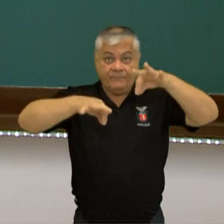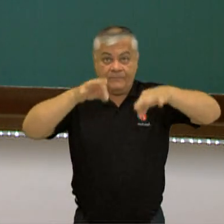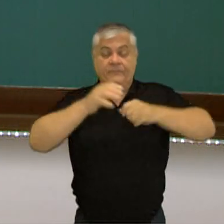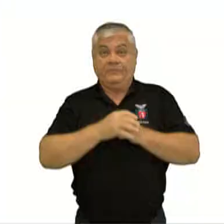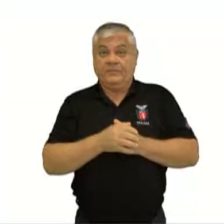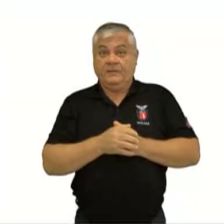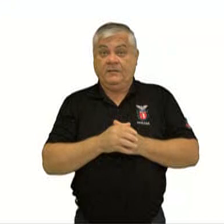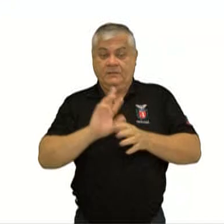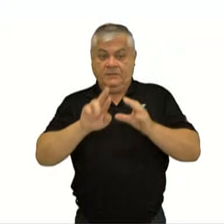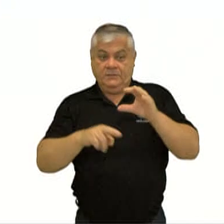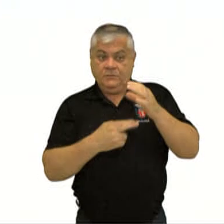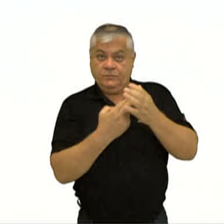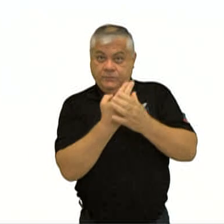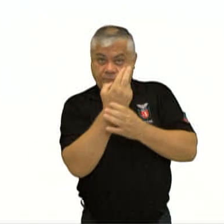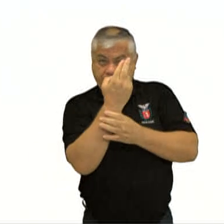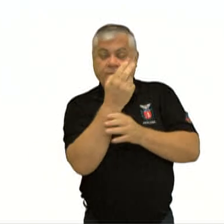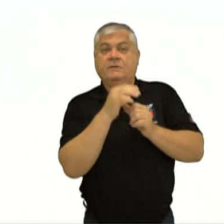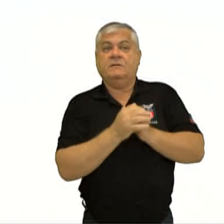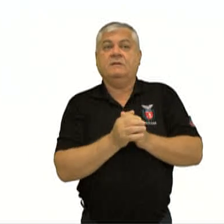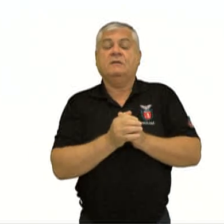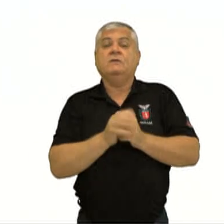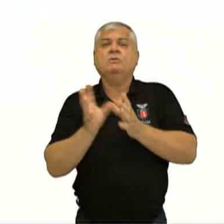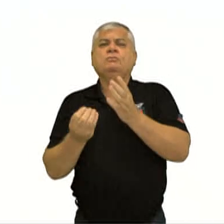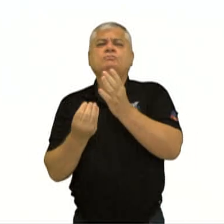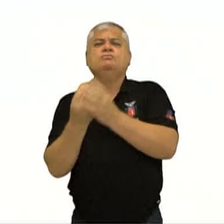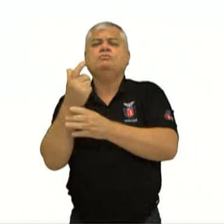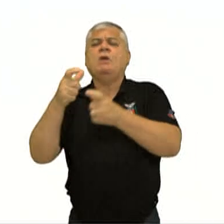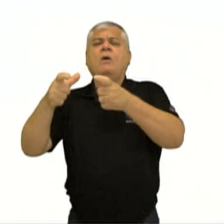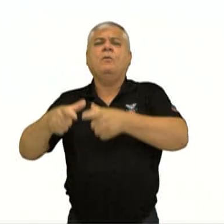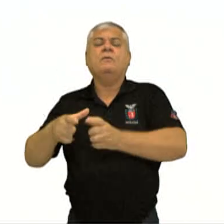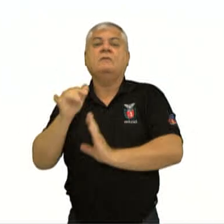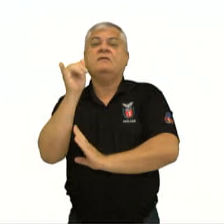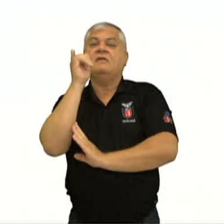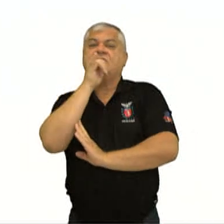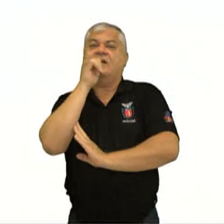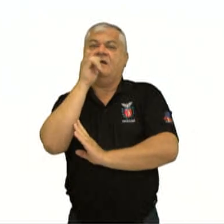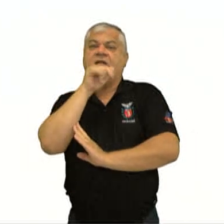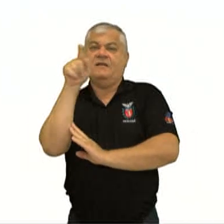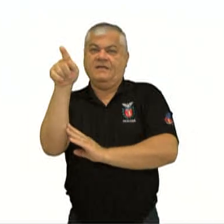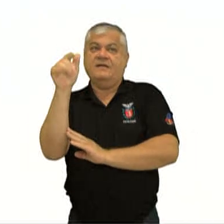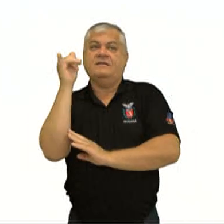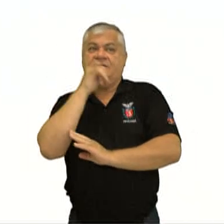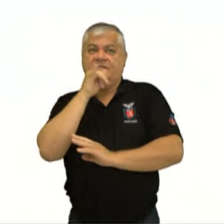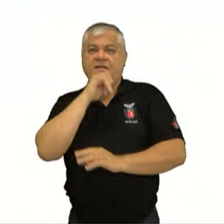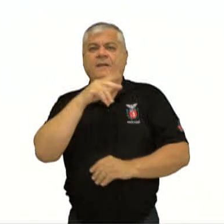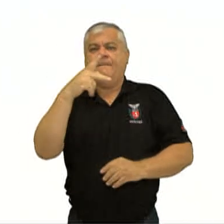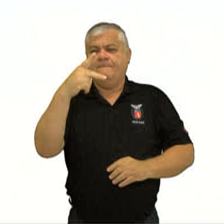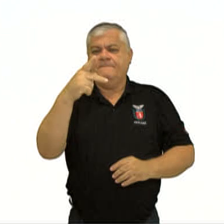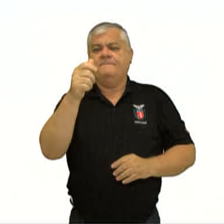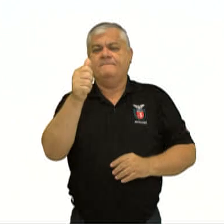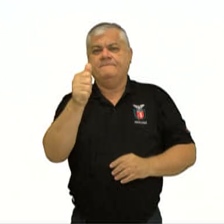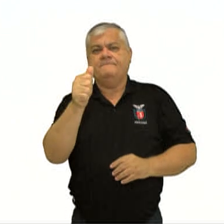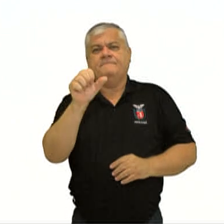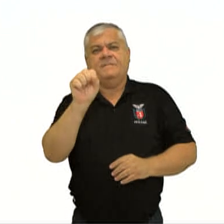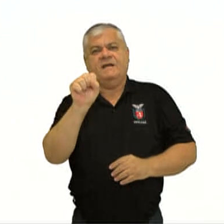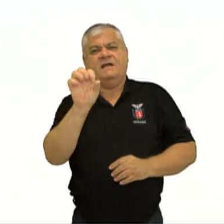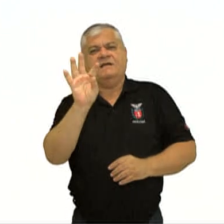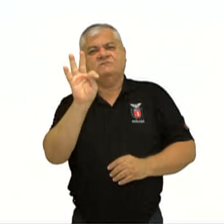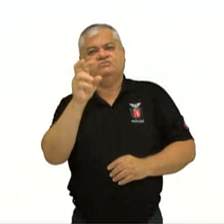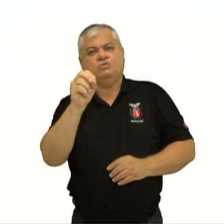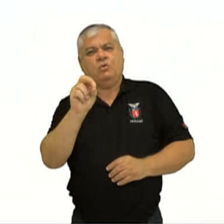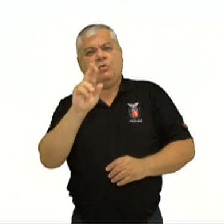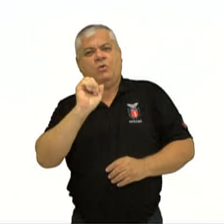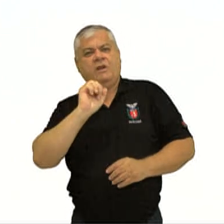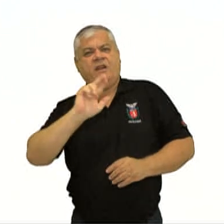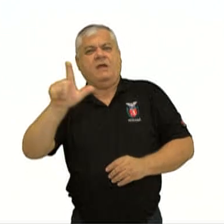acadêmico, surge na Itália a pastoral de assunto campestre em tom muito lírico, o tal do Orfeu. Né?